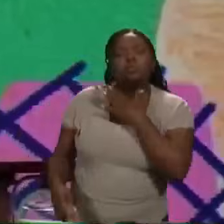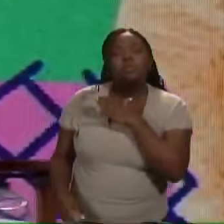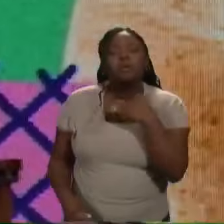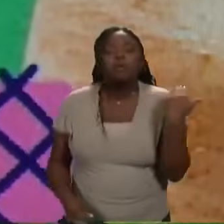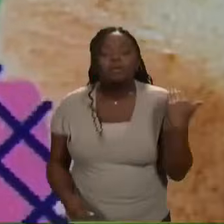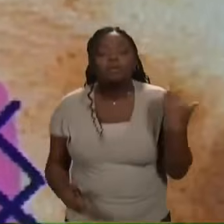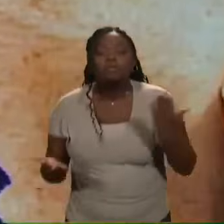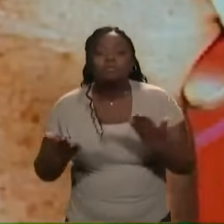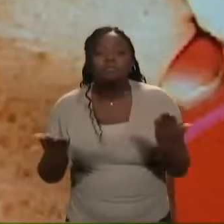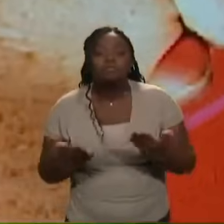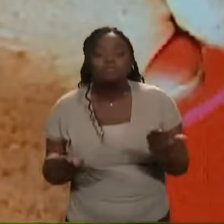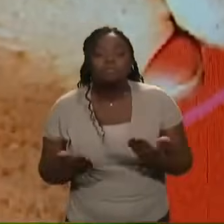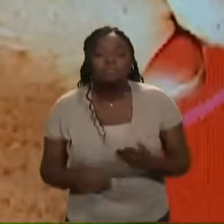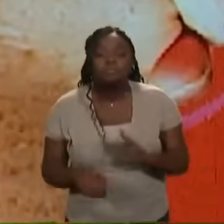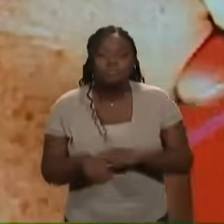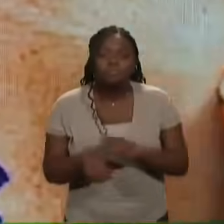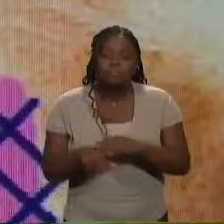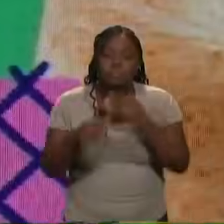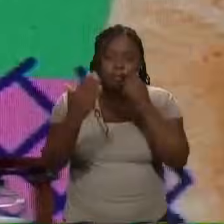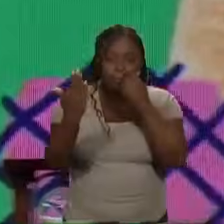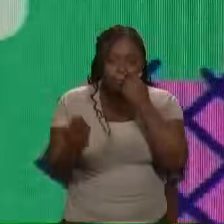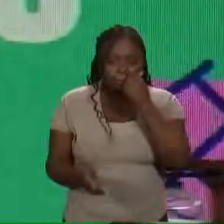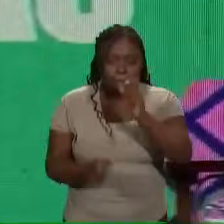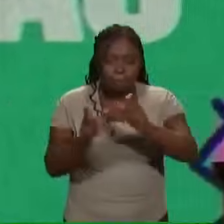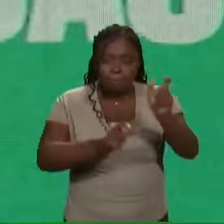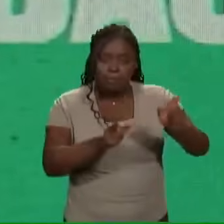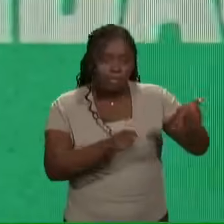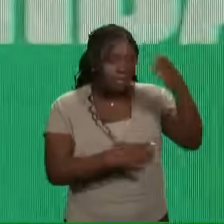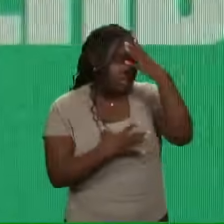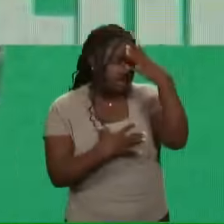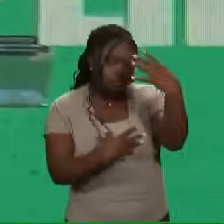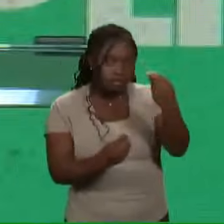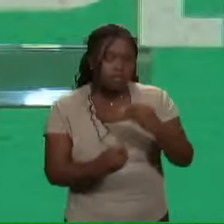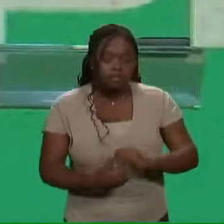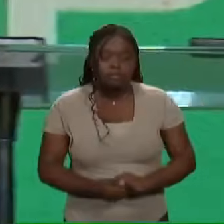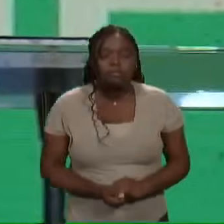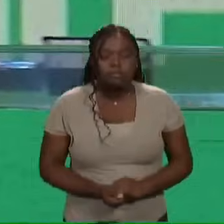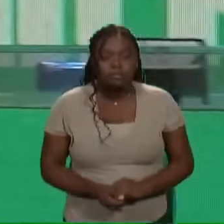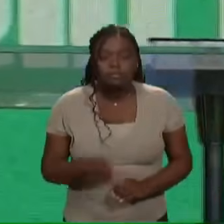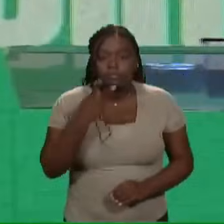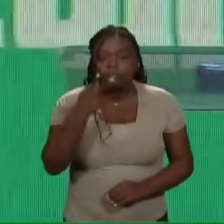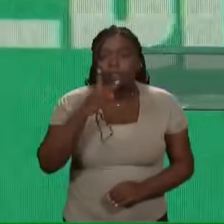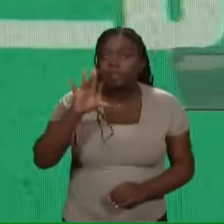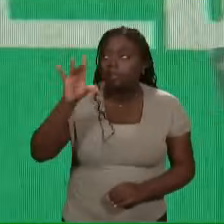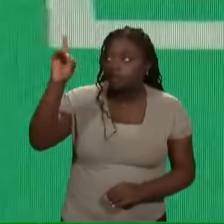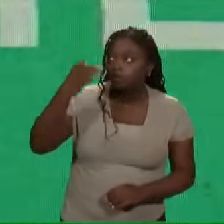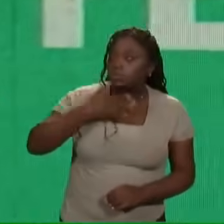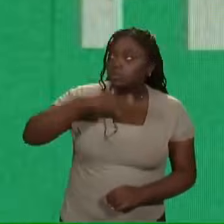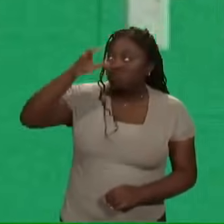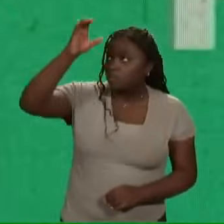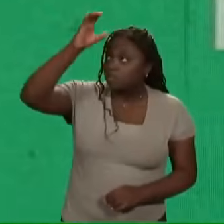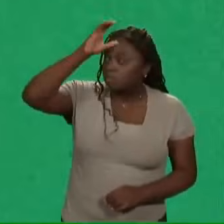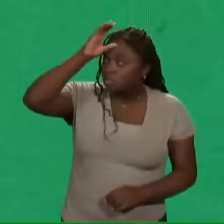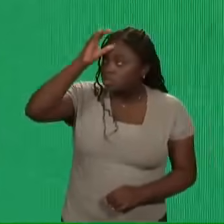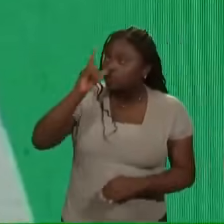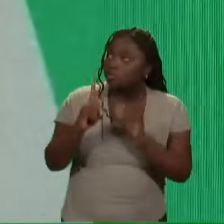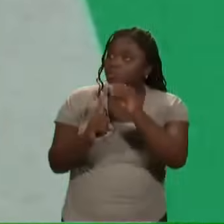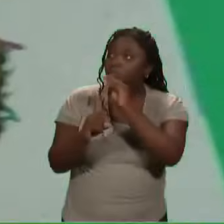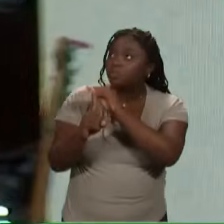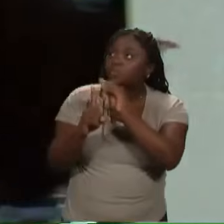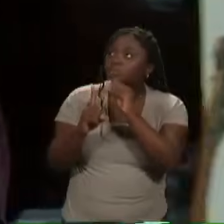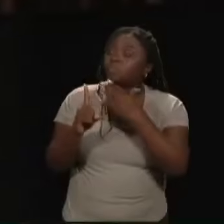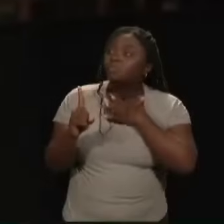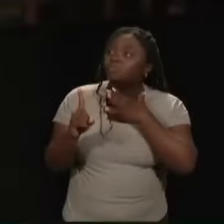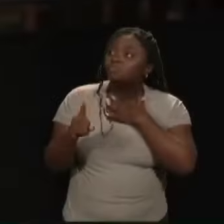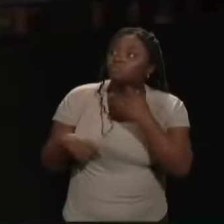morta? Você faz isso na presença de irmãos na fé. Você fala: Deus, meu tio abusou de mim sexualmente, mas